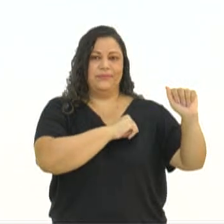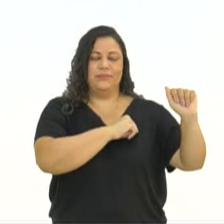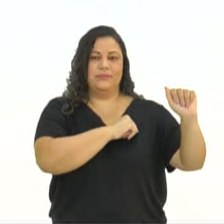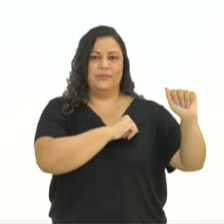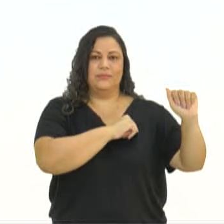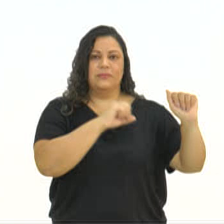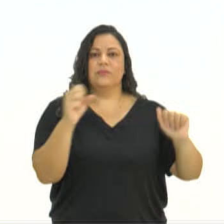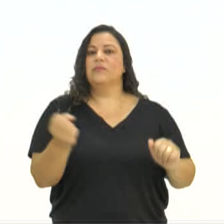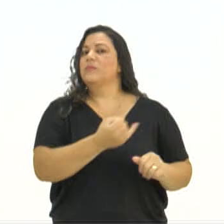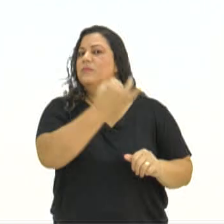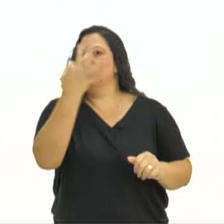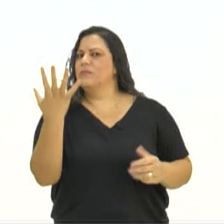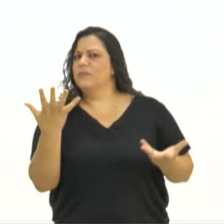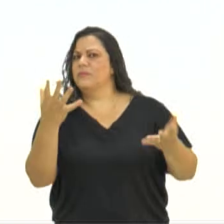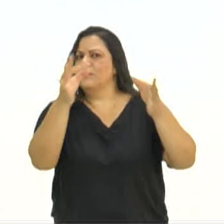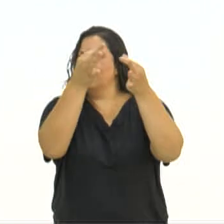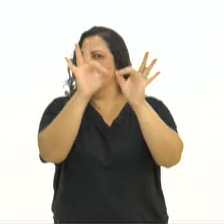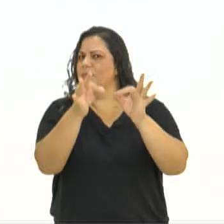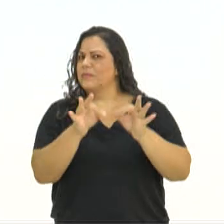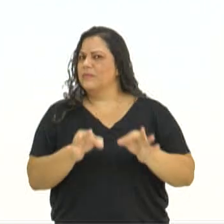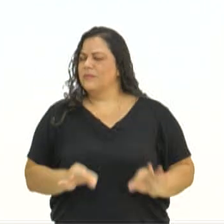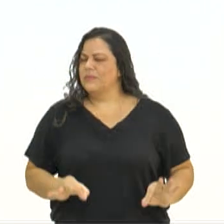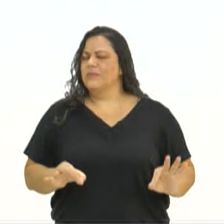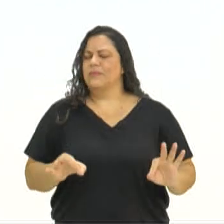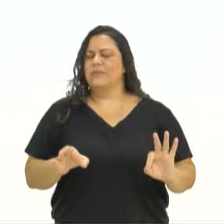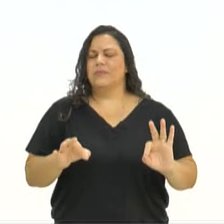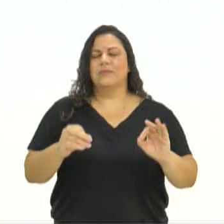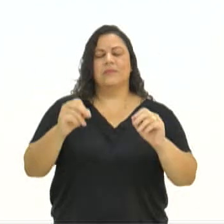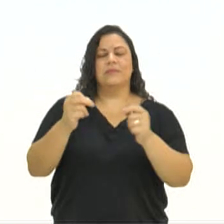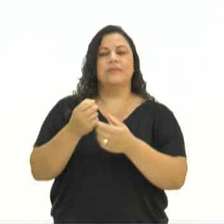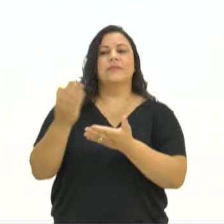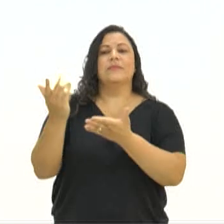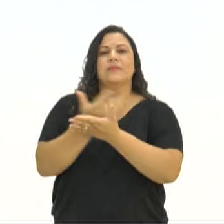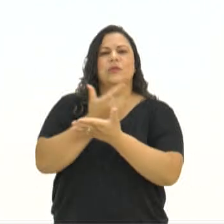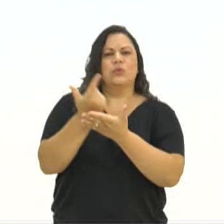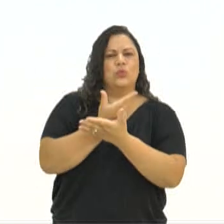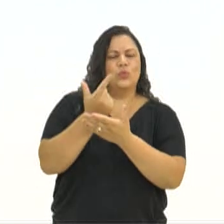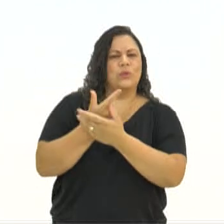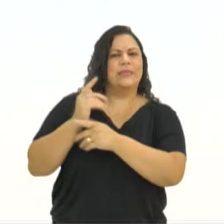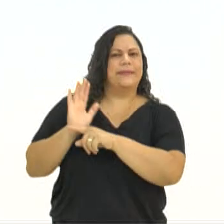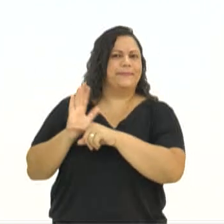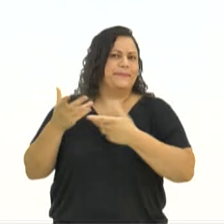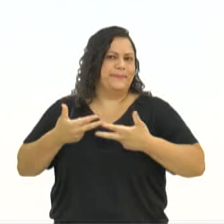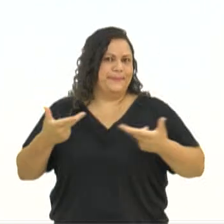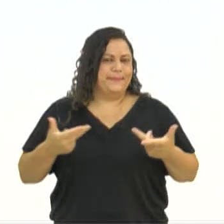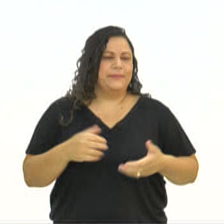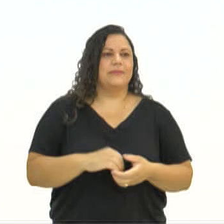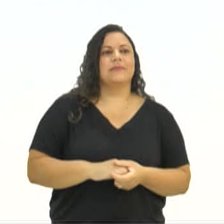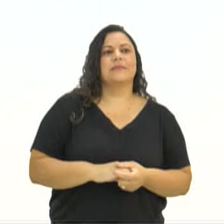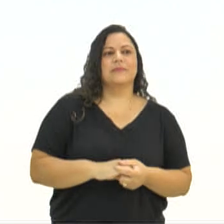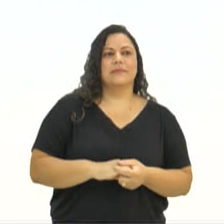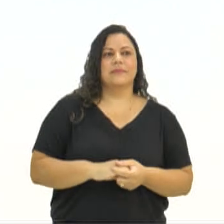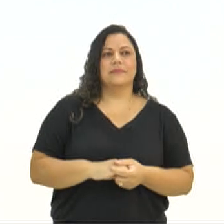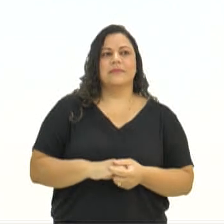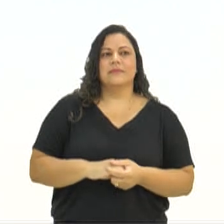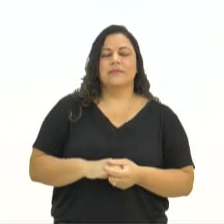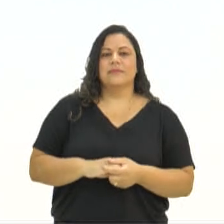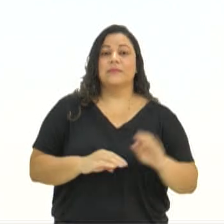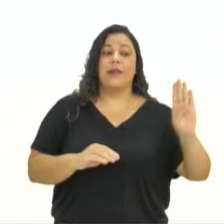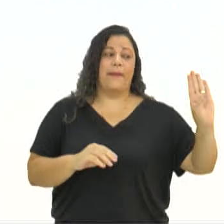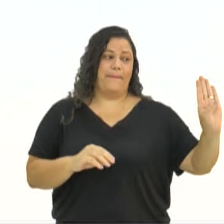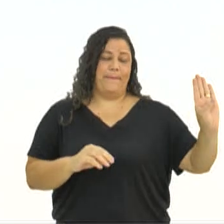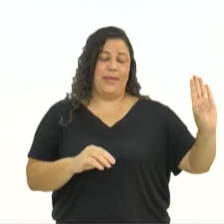os detalhes de uma obra criativa, que seja um livro, película, etc.? Ou resumir uma obra criativa com